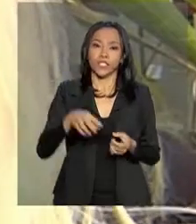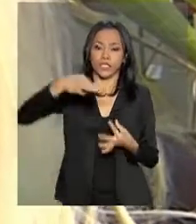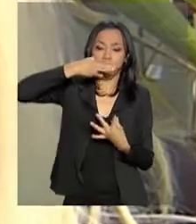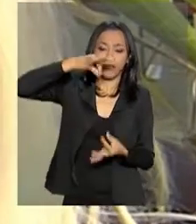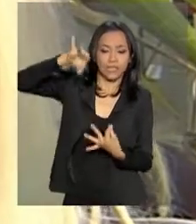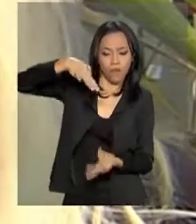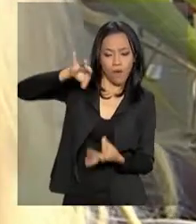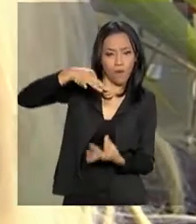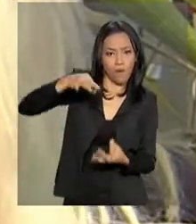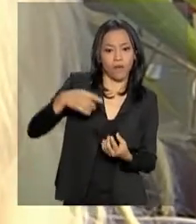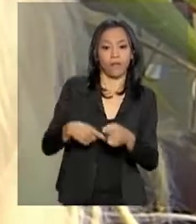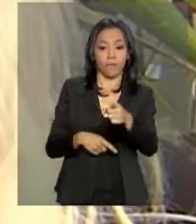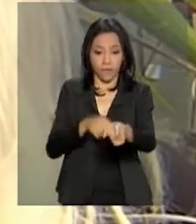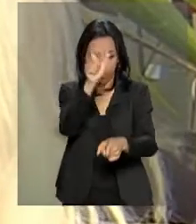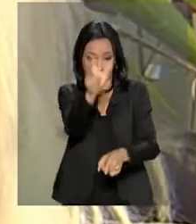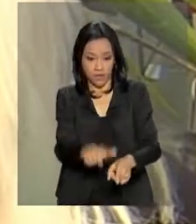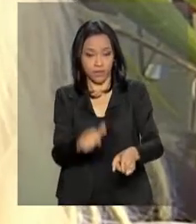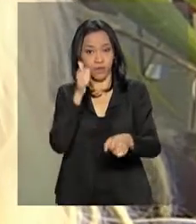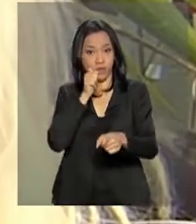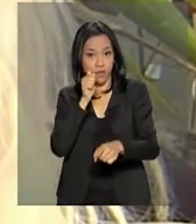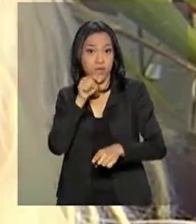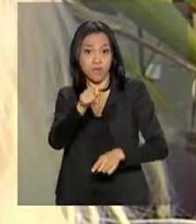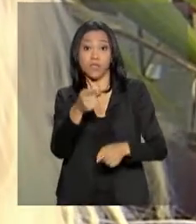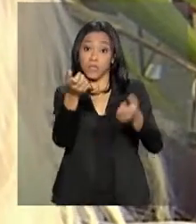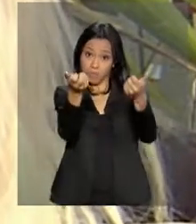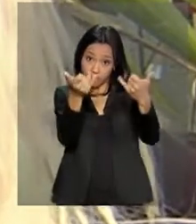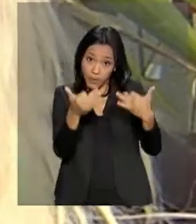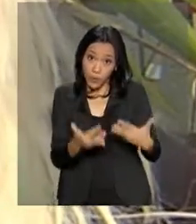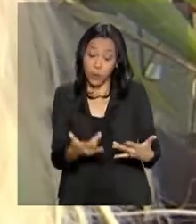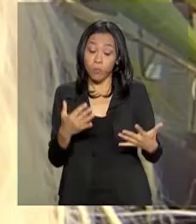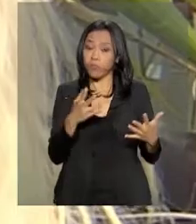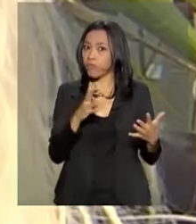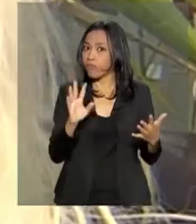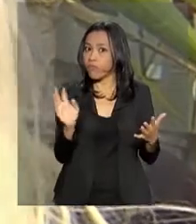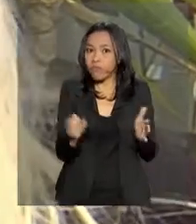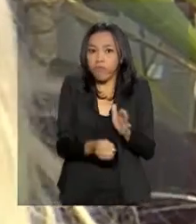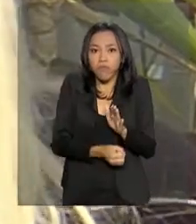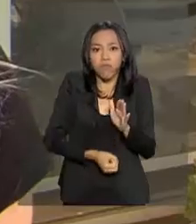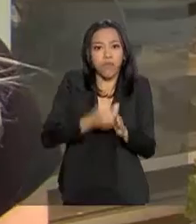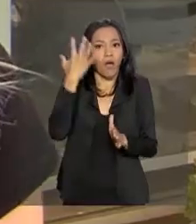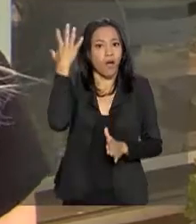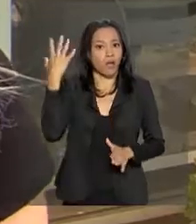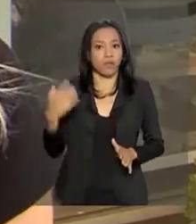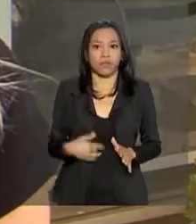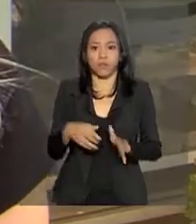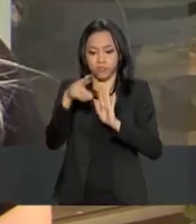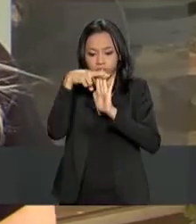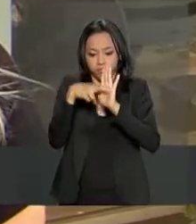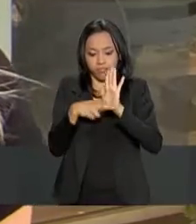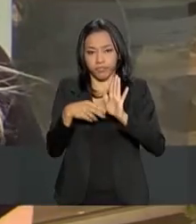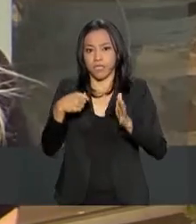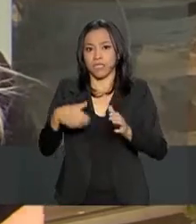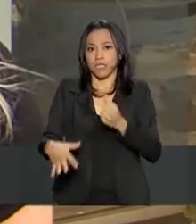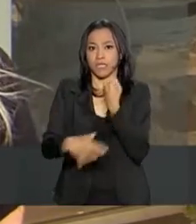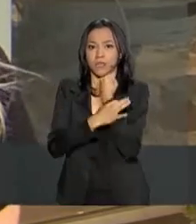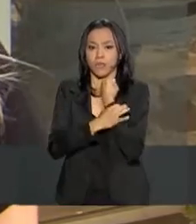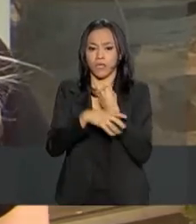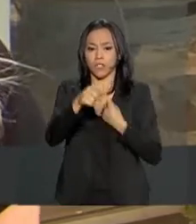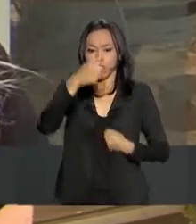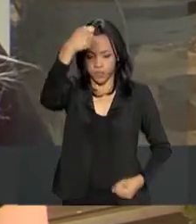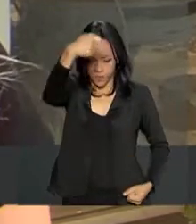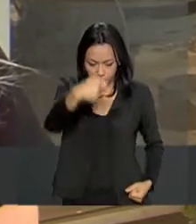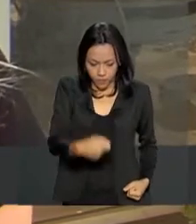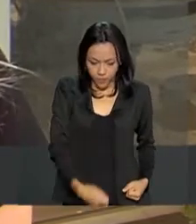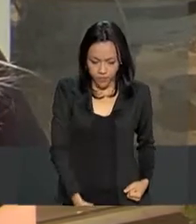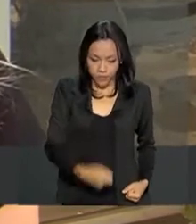A estudante Marília de Andrade Estrela conta que passou por vários procedimentos de segurança. Tinha detector de metais antes e depois